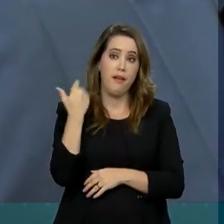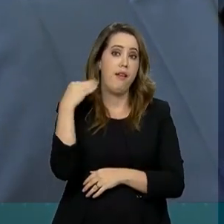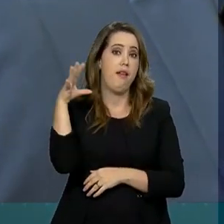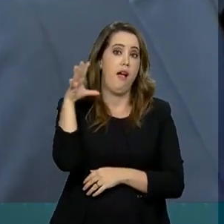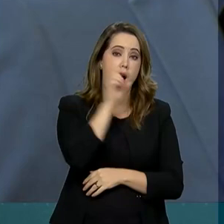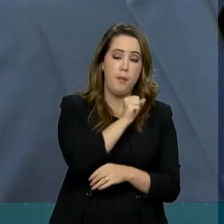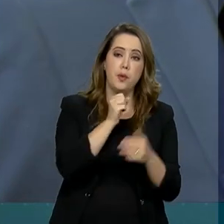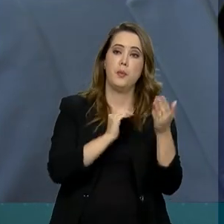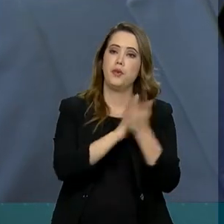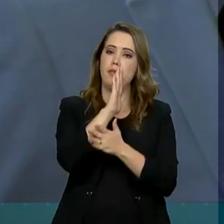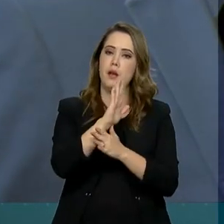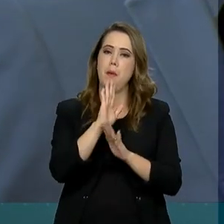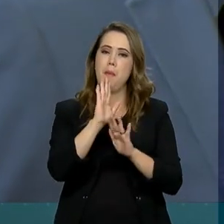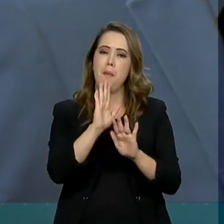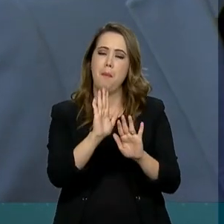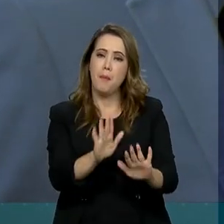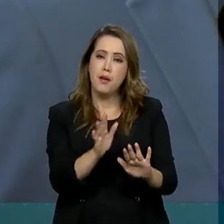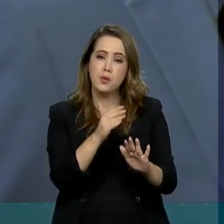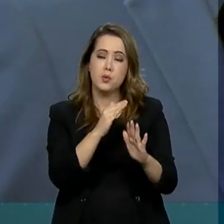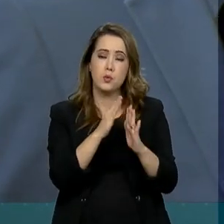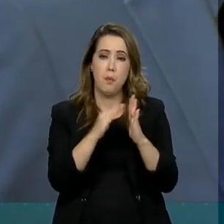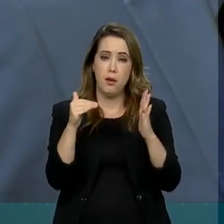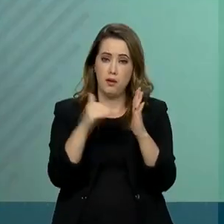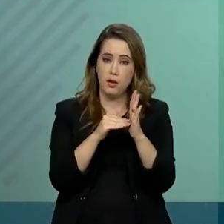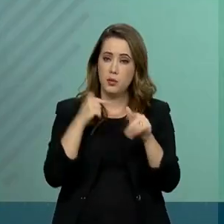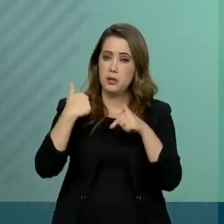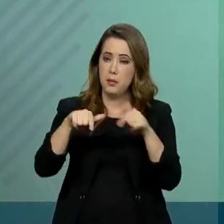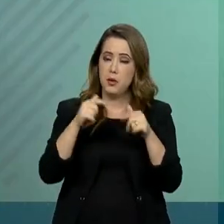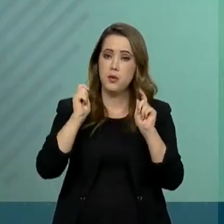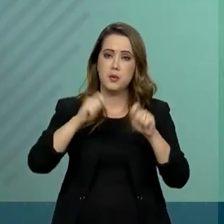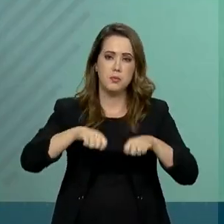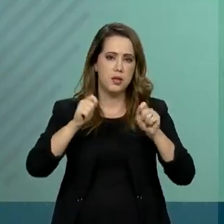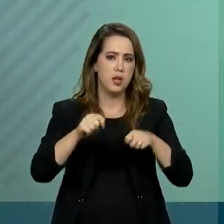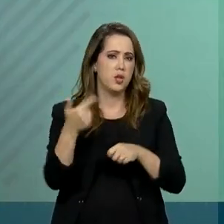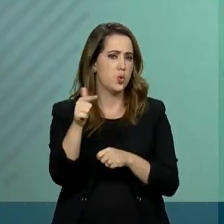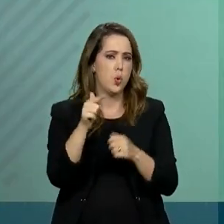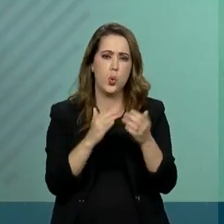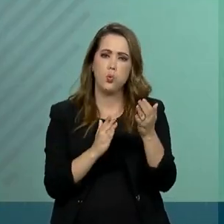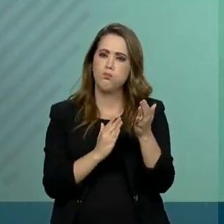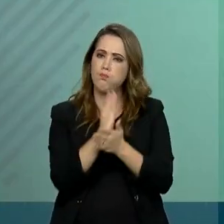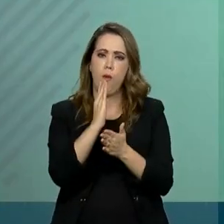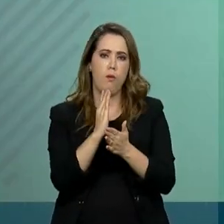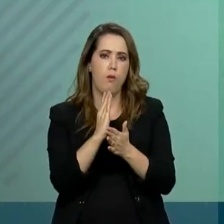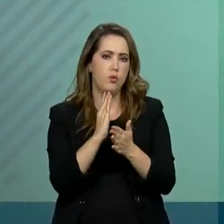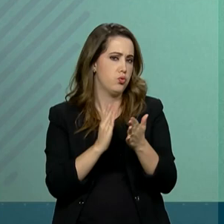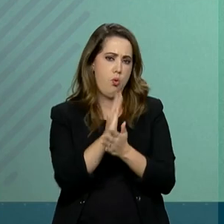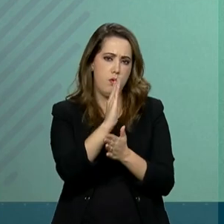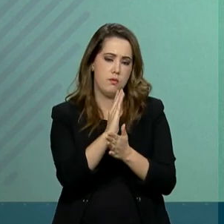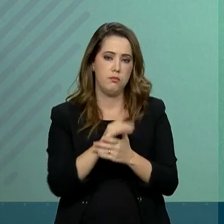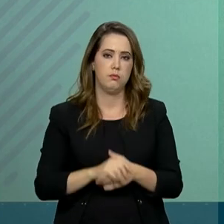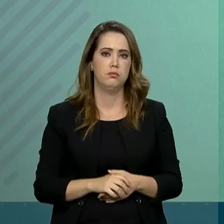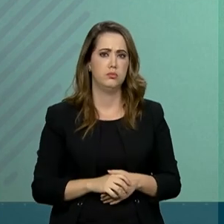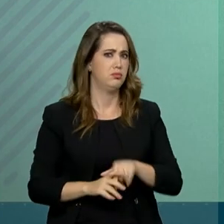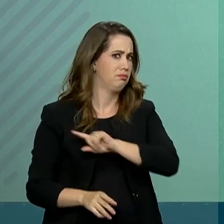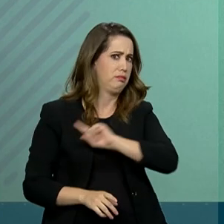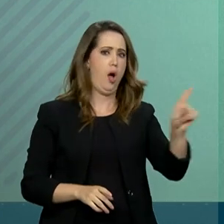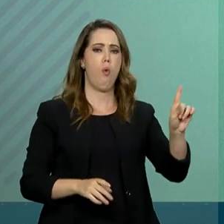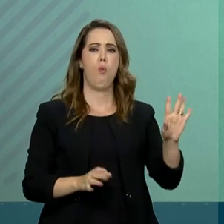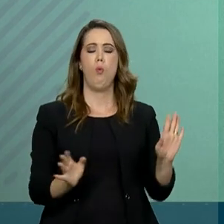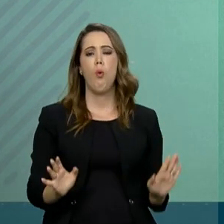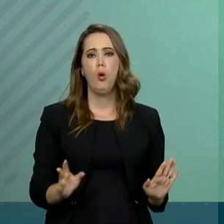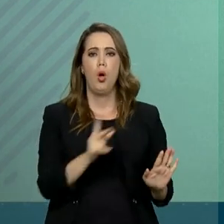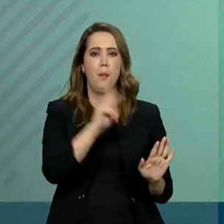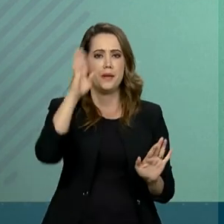trabalha com a possibilidade de não ser aprovada não o presidente otimista e acredita